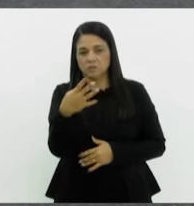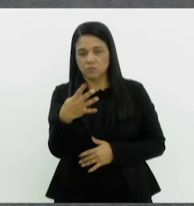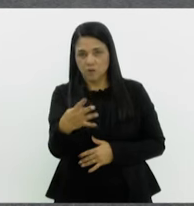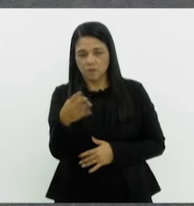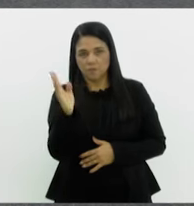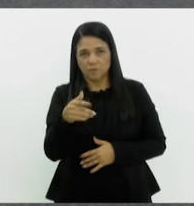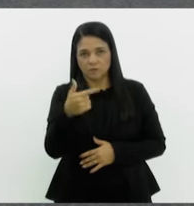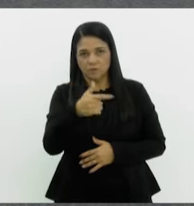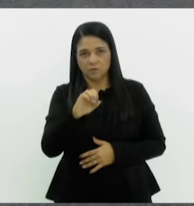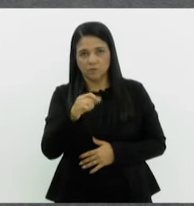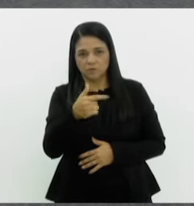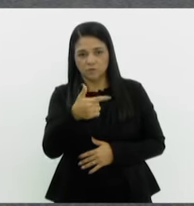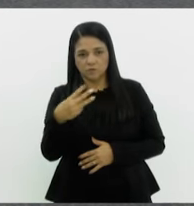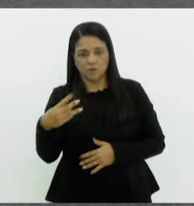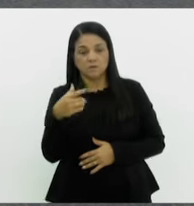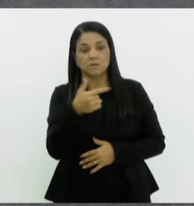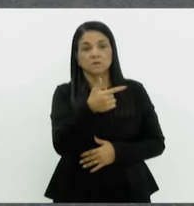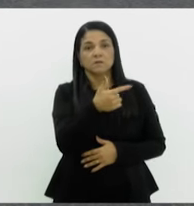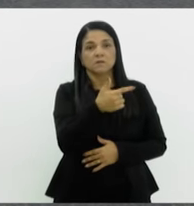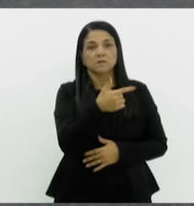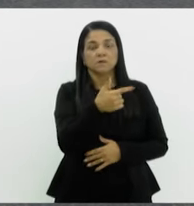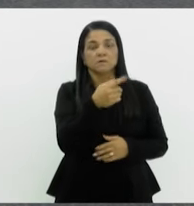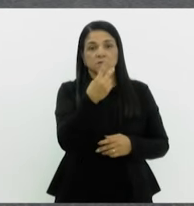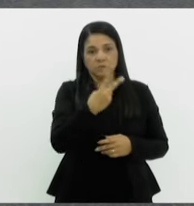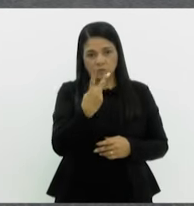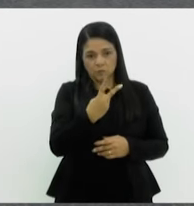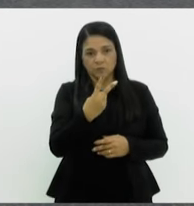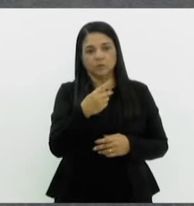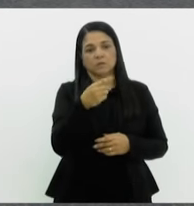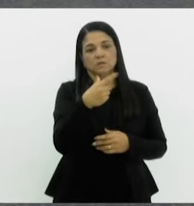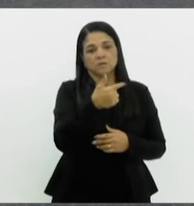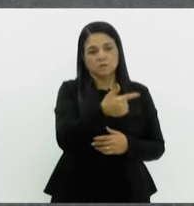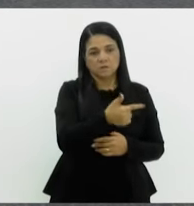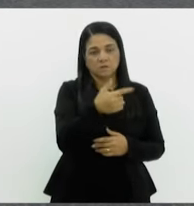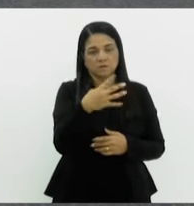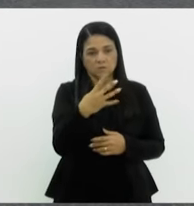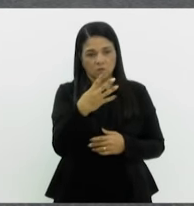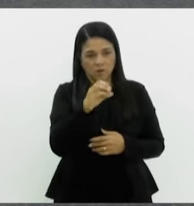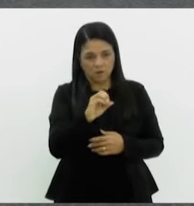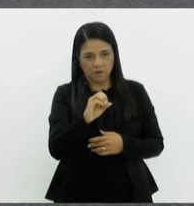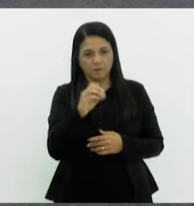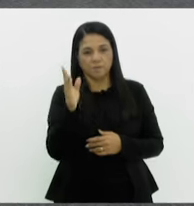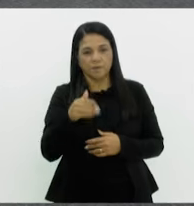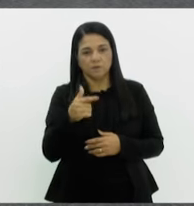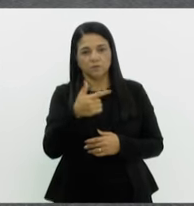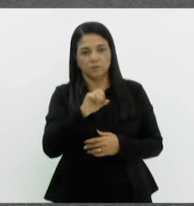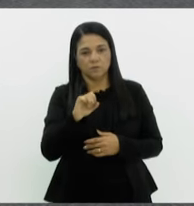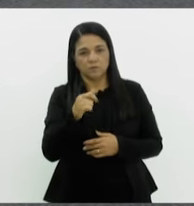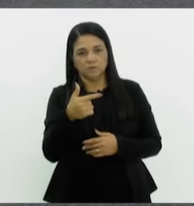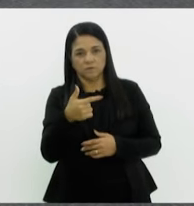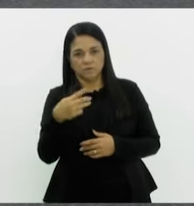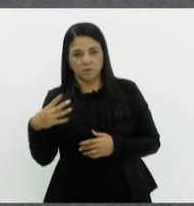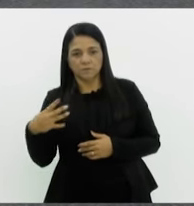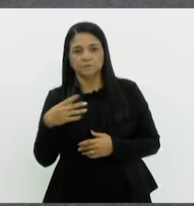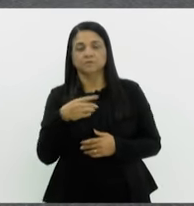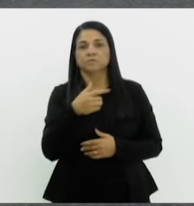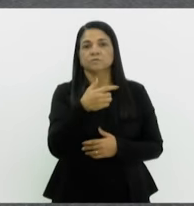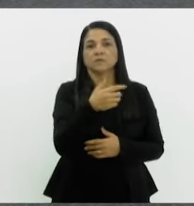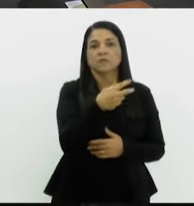2024, 740 de 2024 e 3558-A de